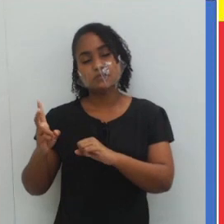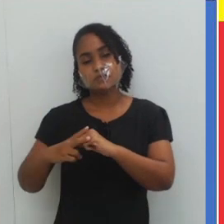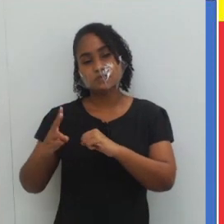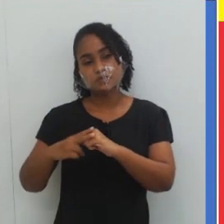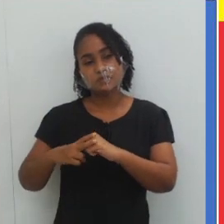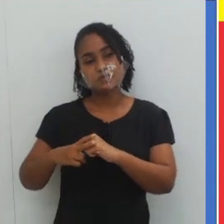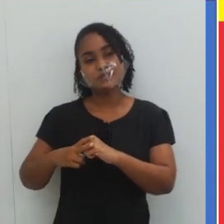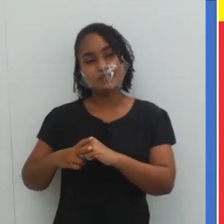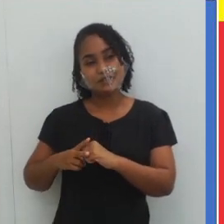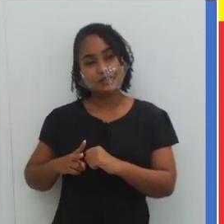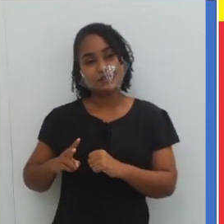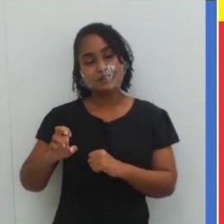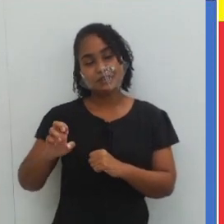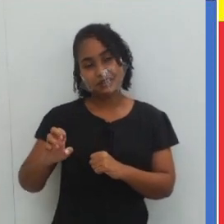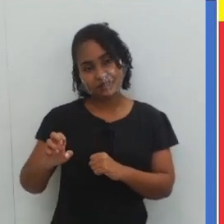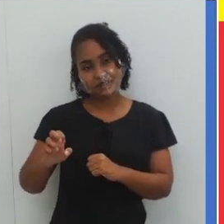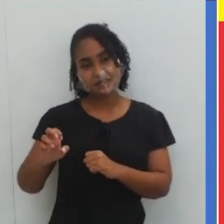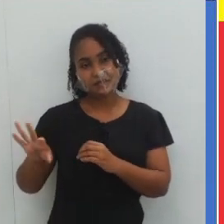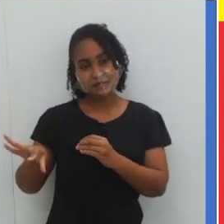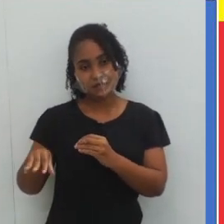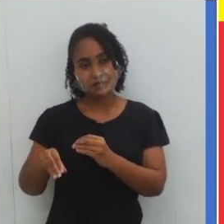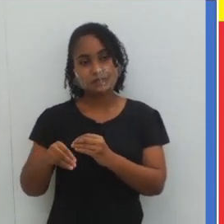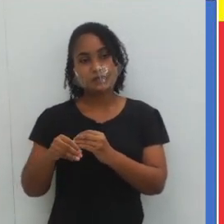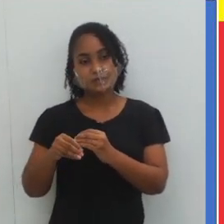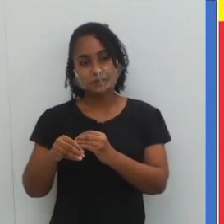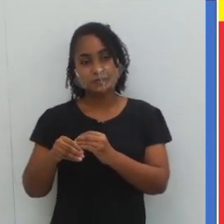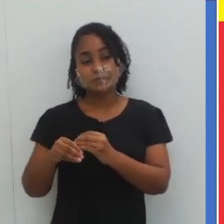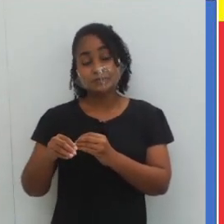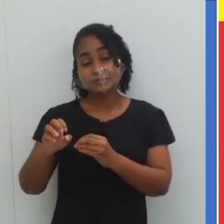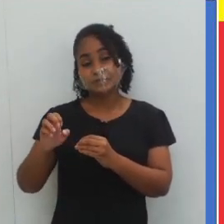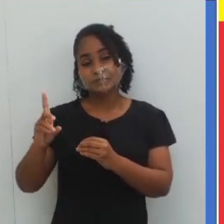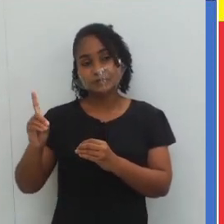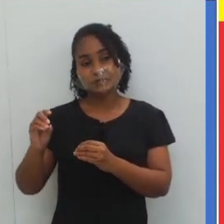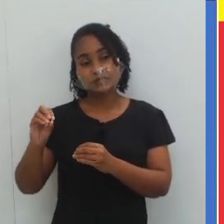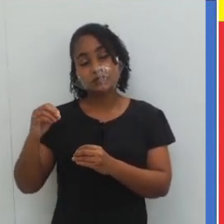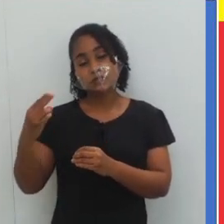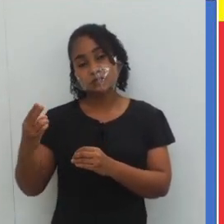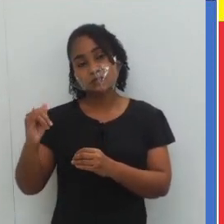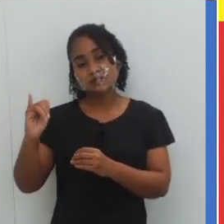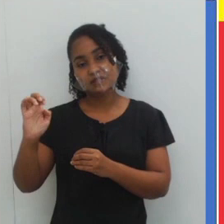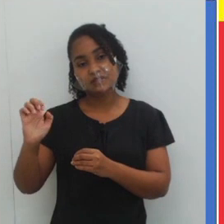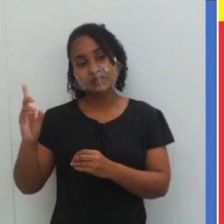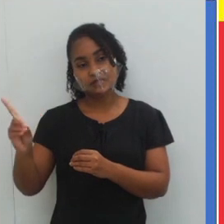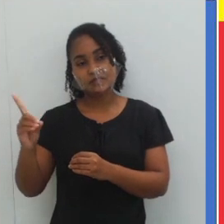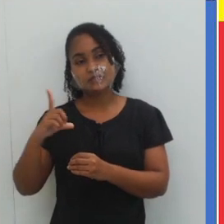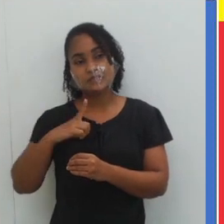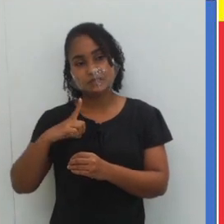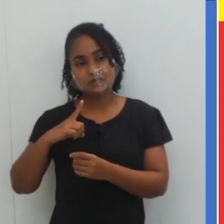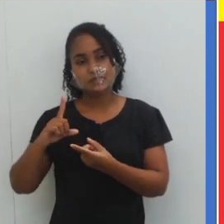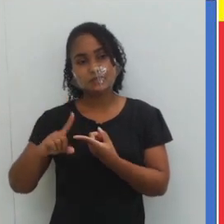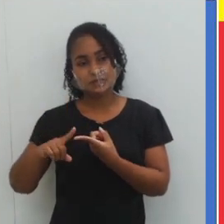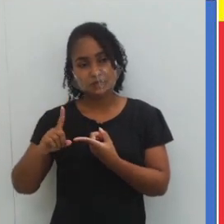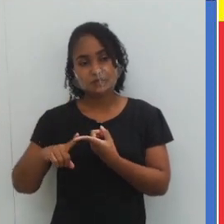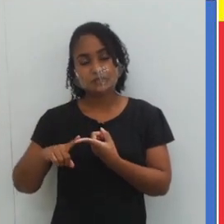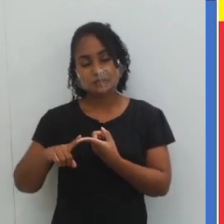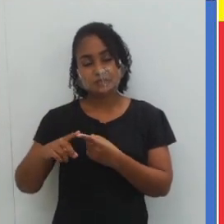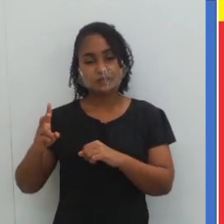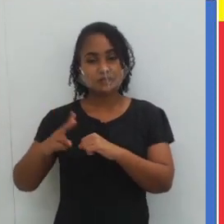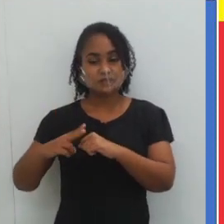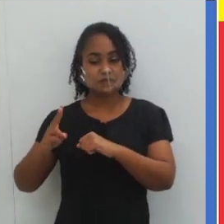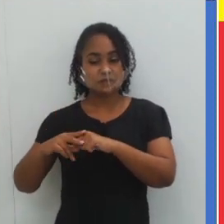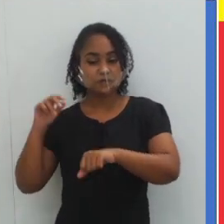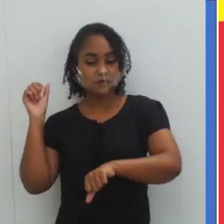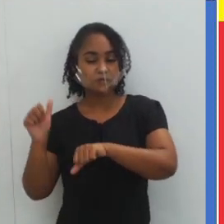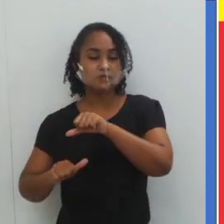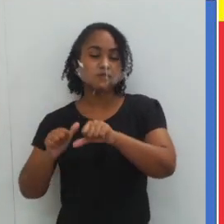do verbo dele é regular, o verbo terminado em D, ED ou IED. Eles também têm